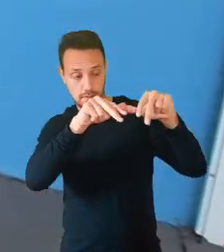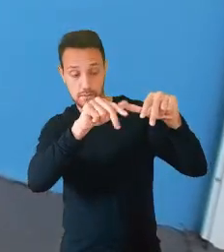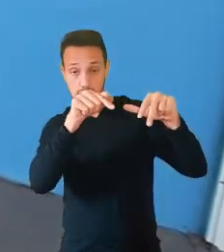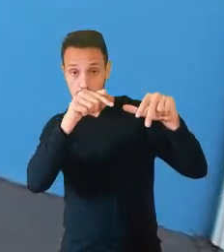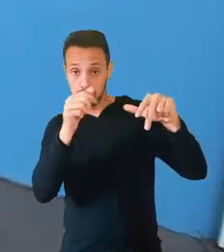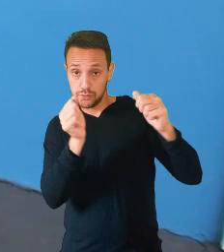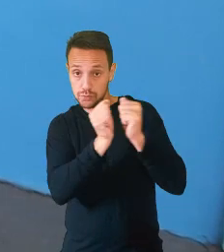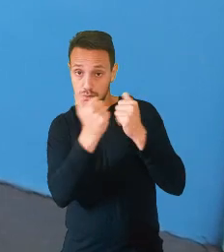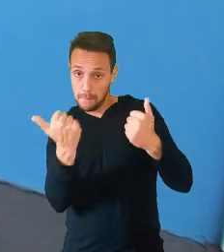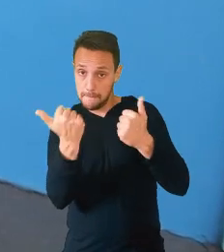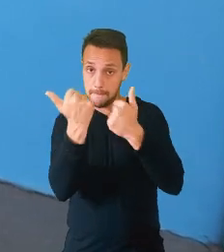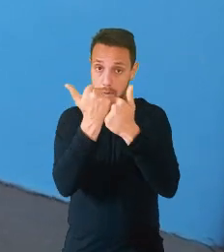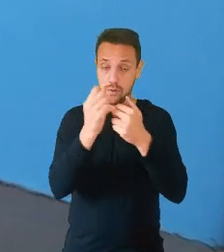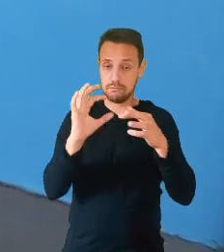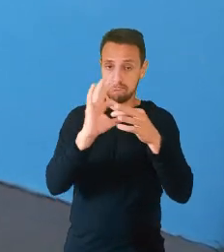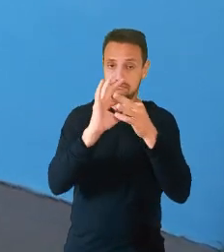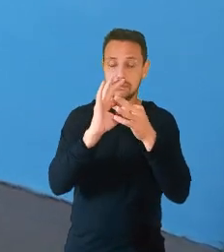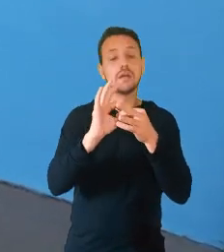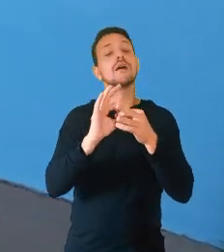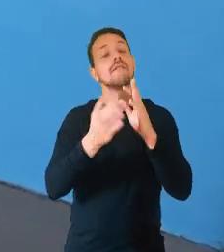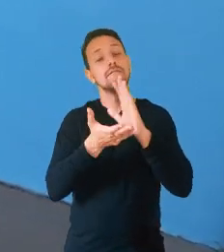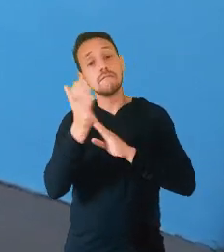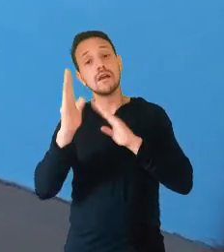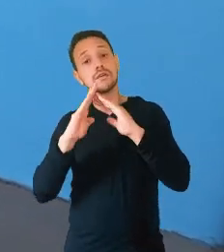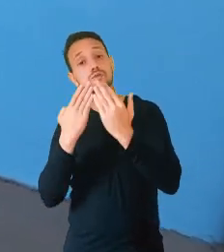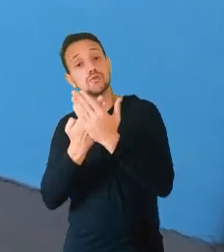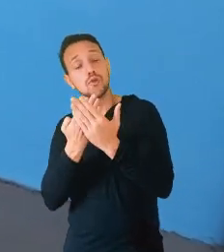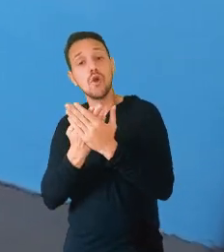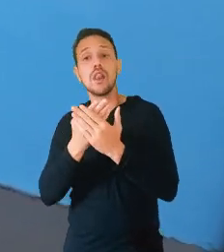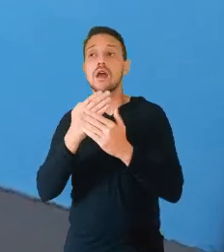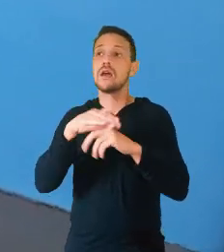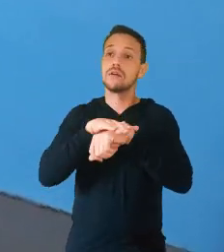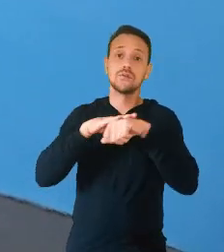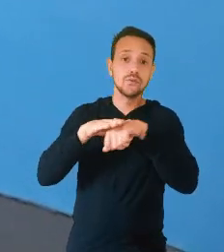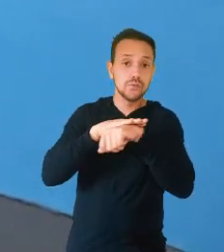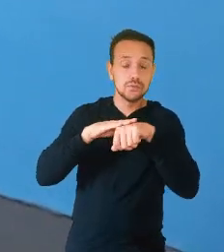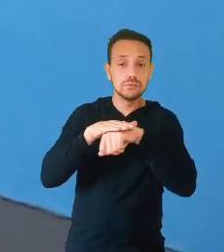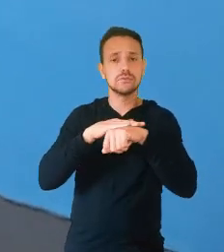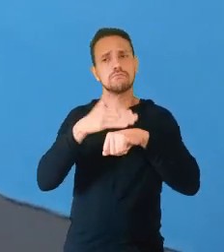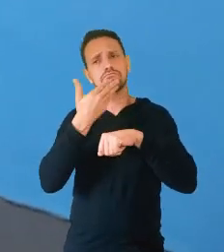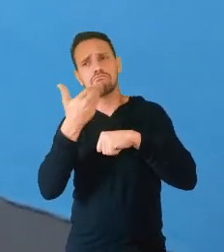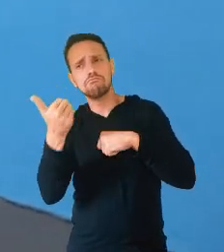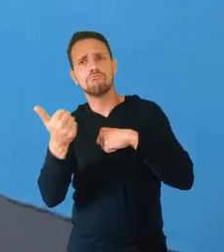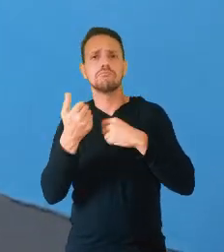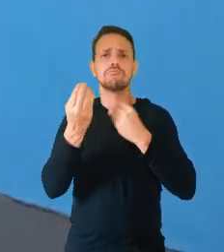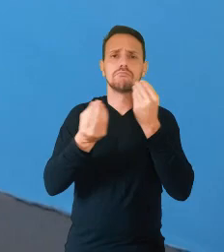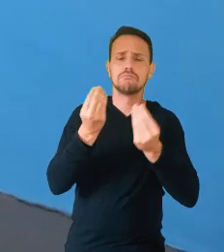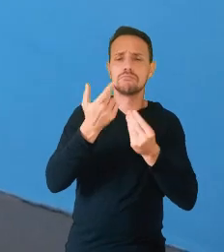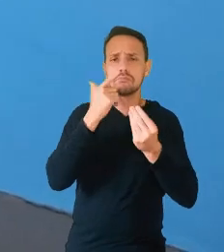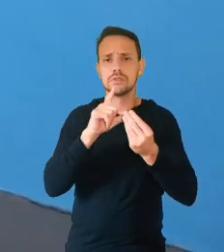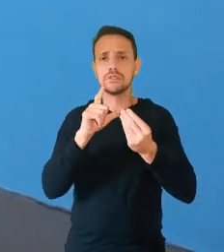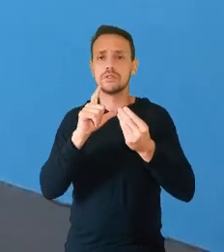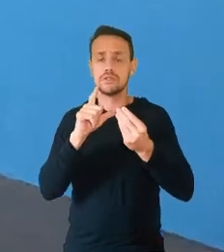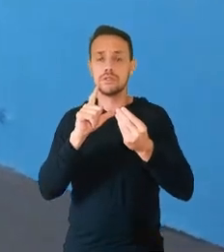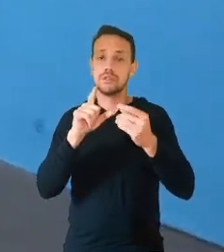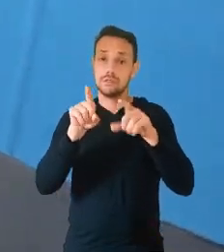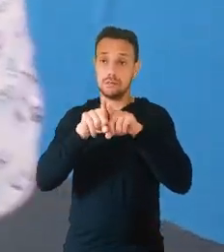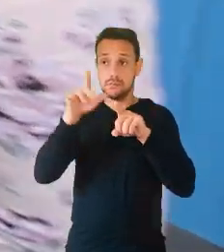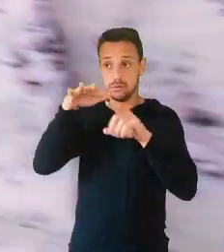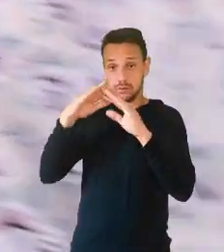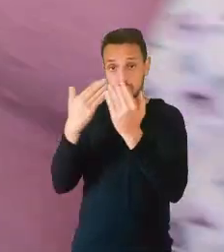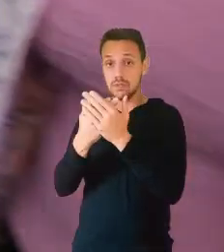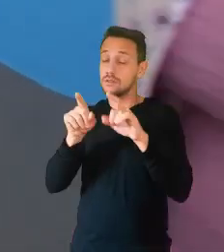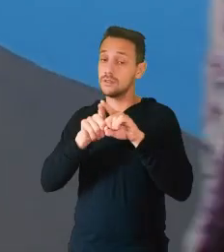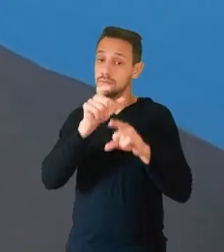para conversar, né? Para a gente buscar uma melhoria, tanto para eles quanto para ele. Então tem sido muito bom. Agora